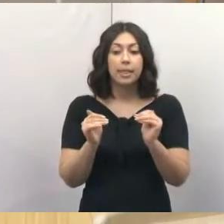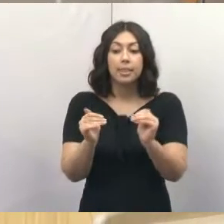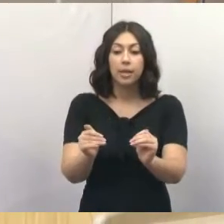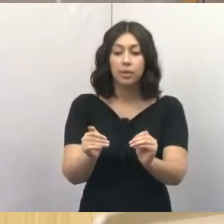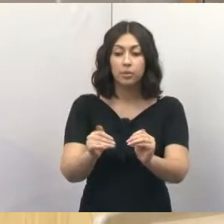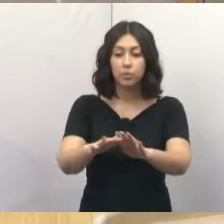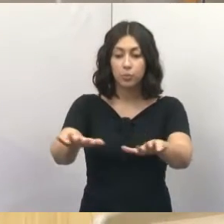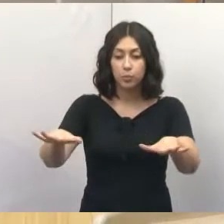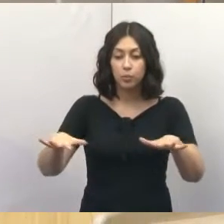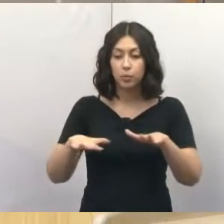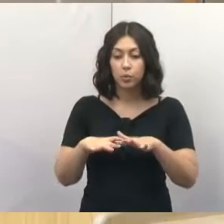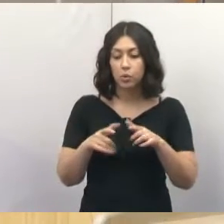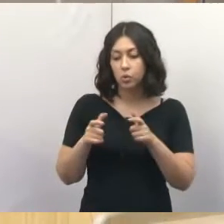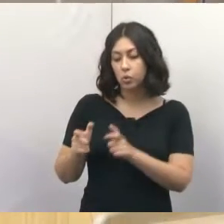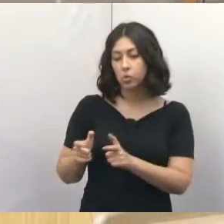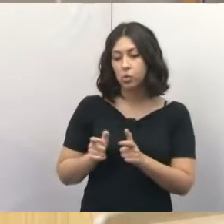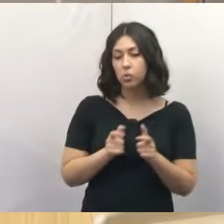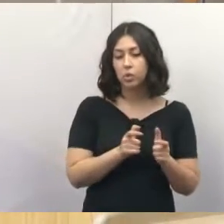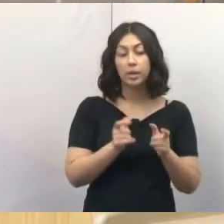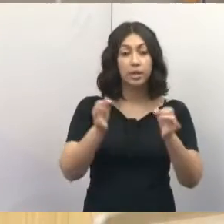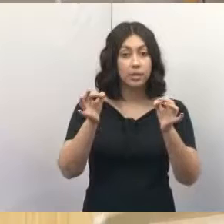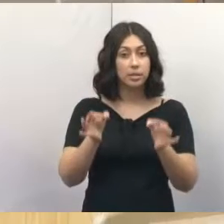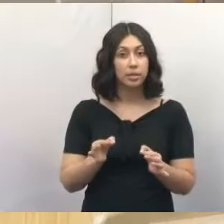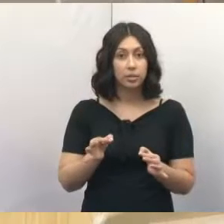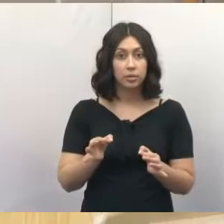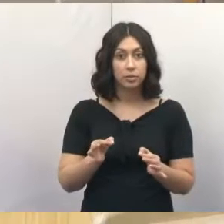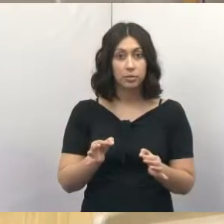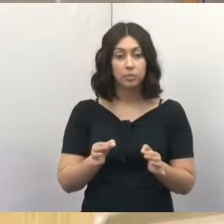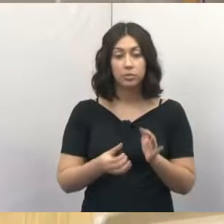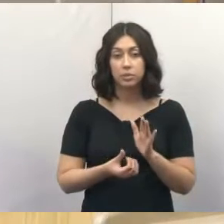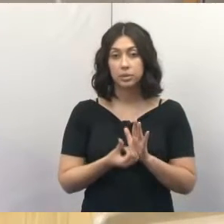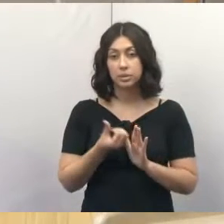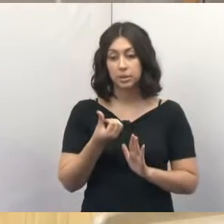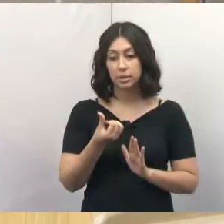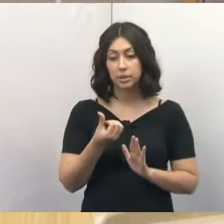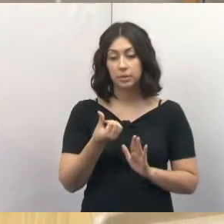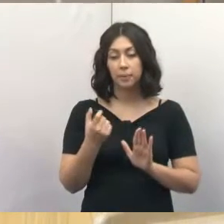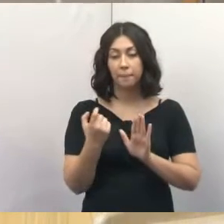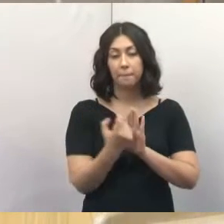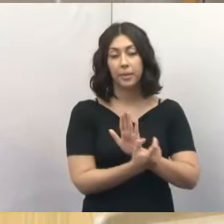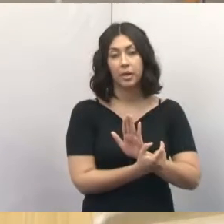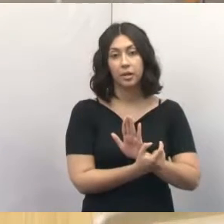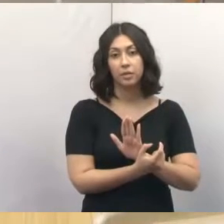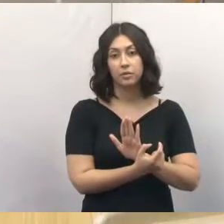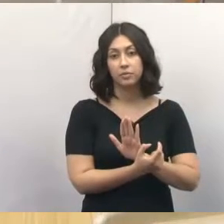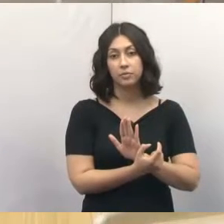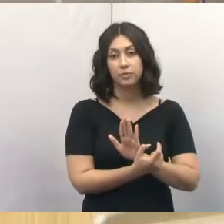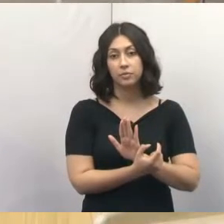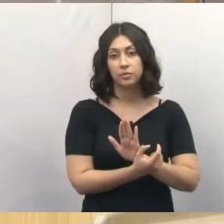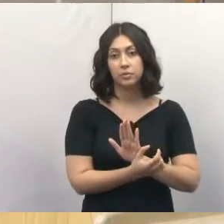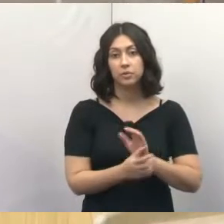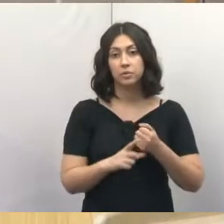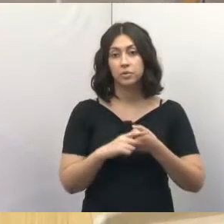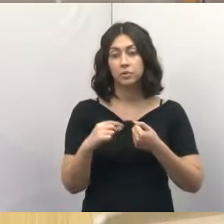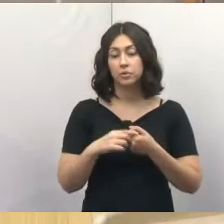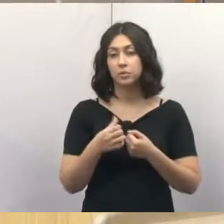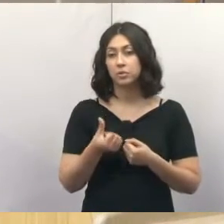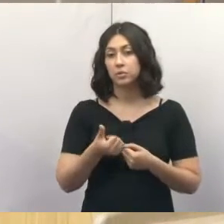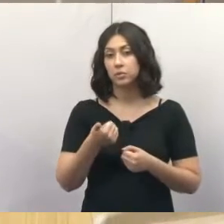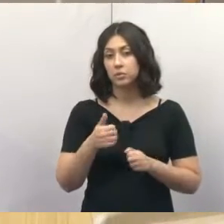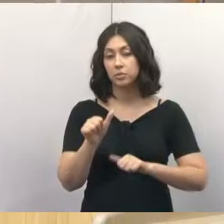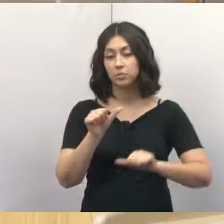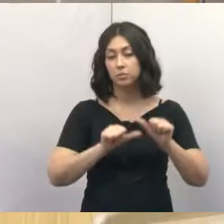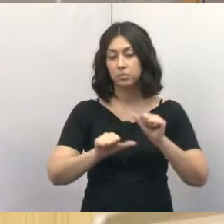lugar reservado de acordo com suas funções. 6. O parágrafo único do artigo 69 passa a ter a seguinte